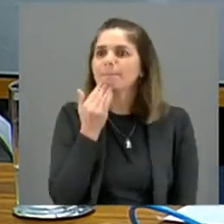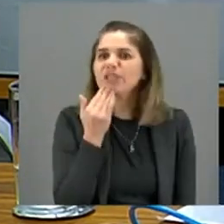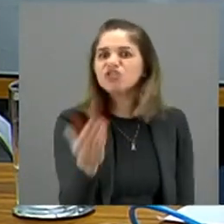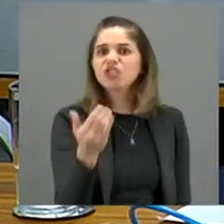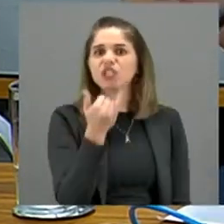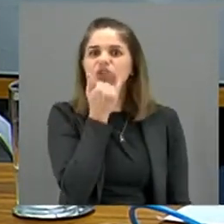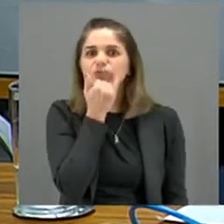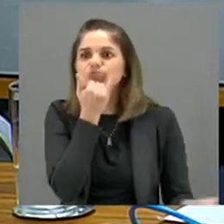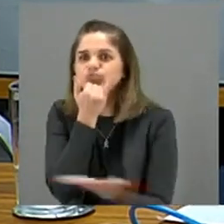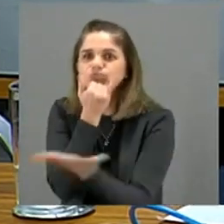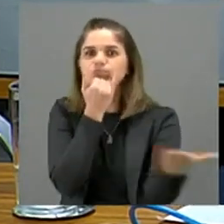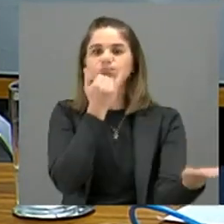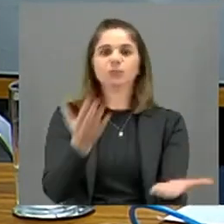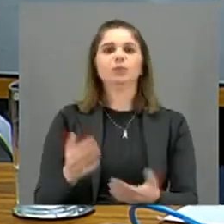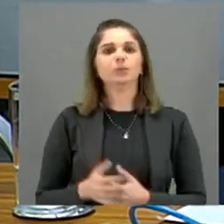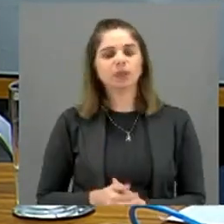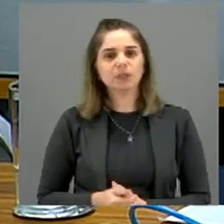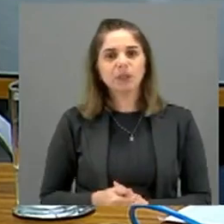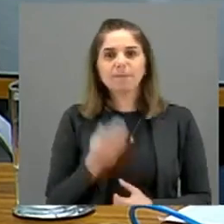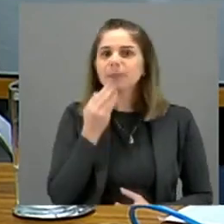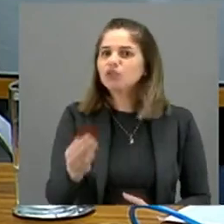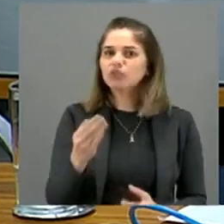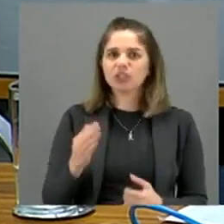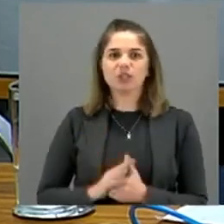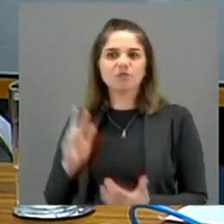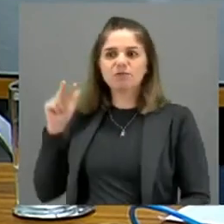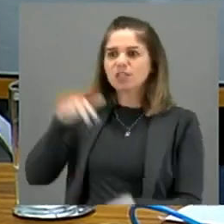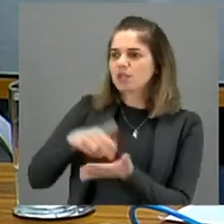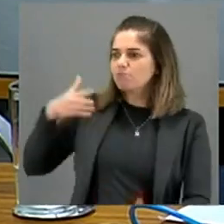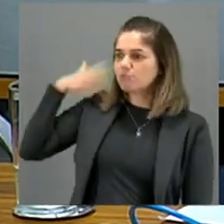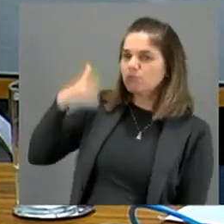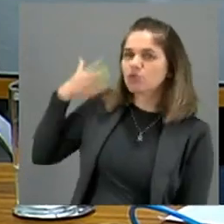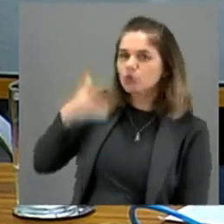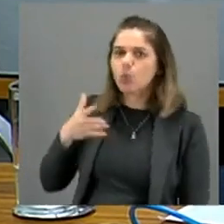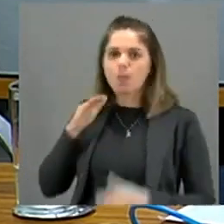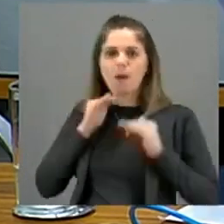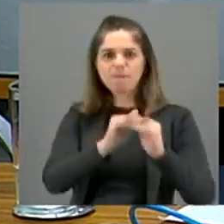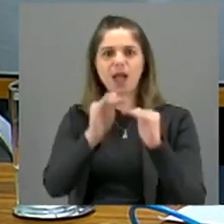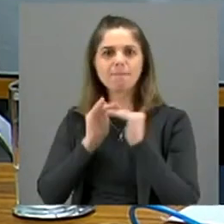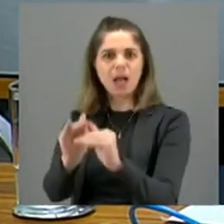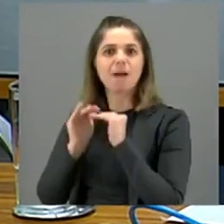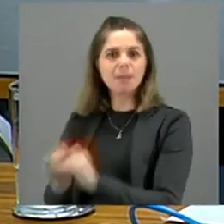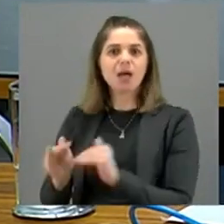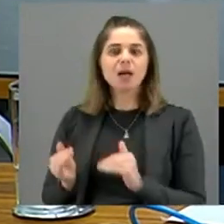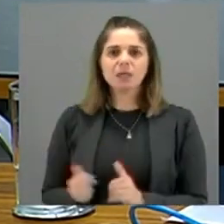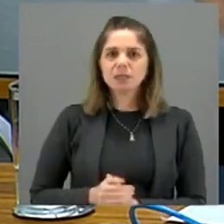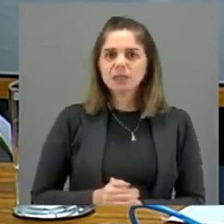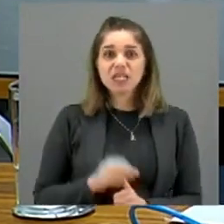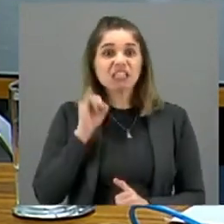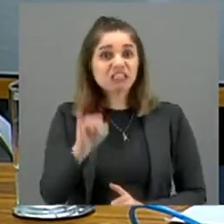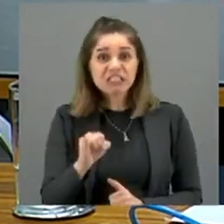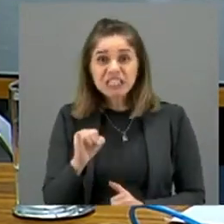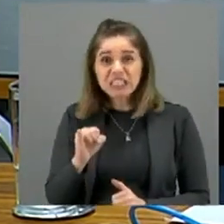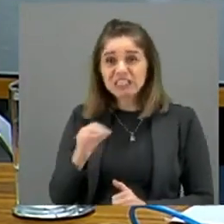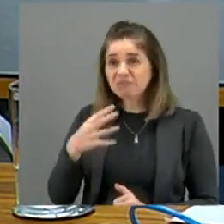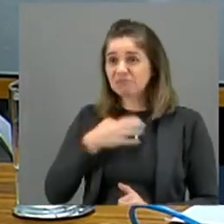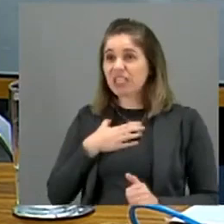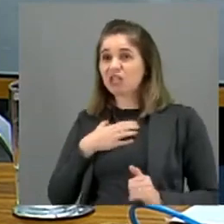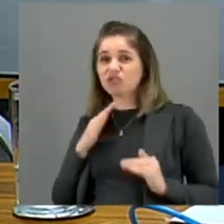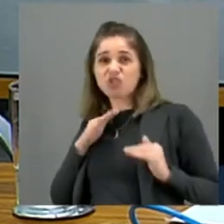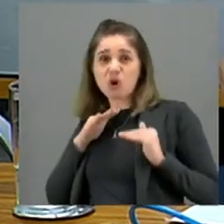alguém vem e faz discurso que ofendeu um nicho de pessoas pelas